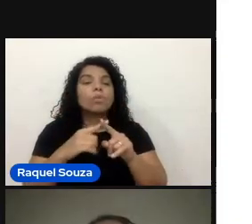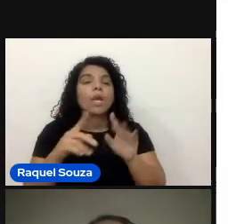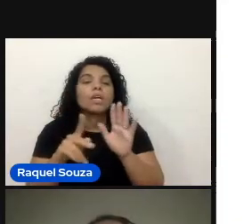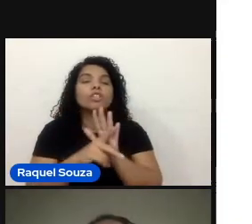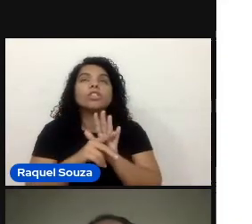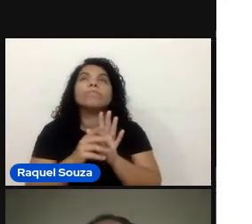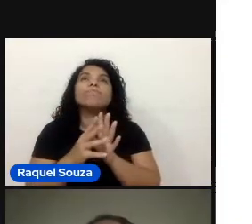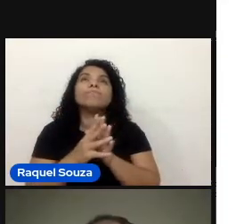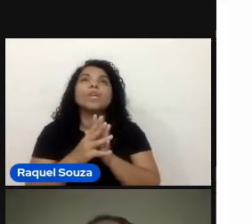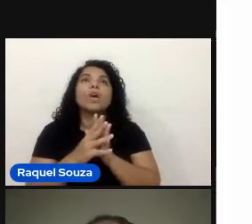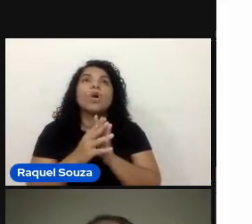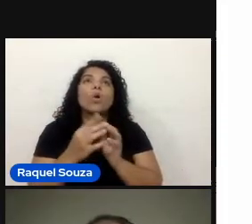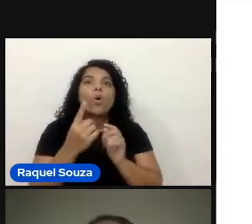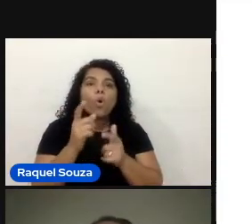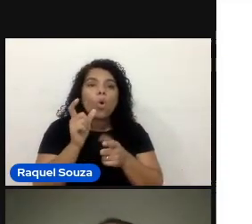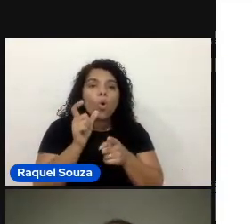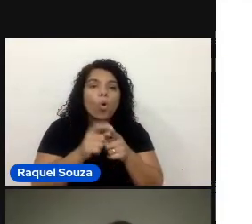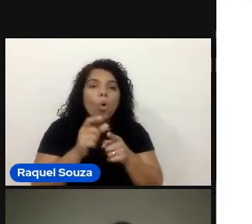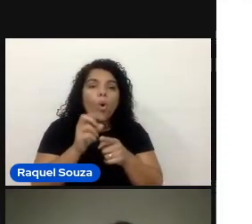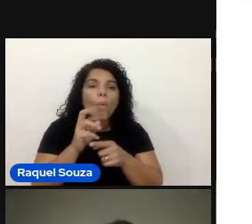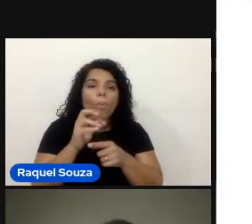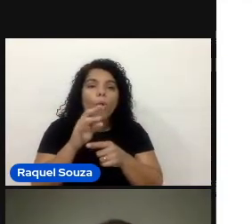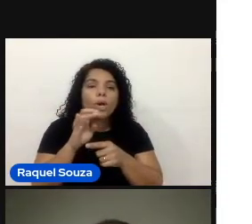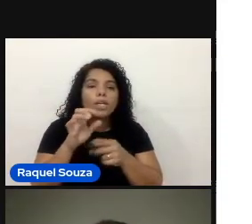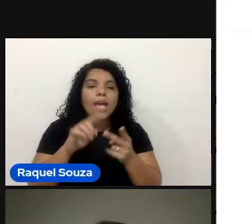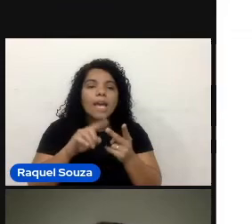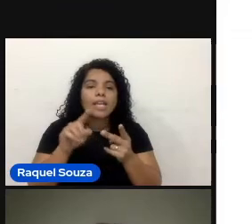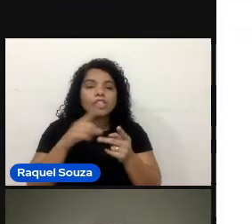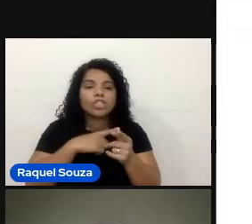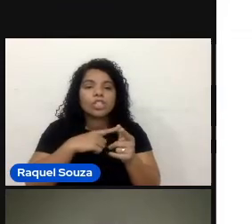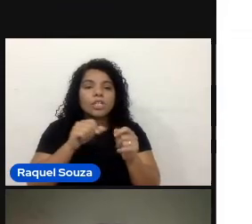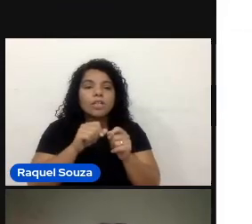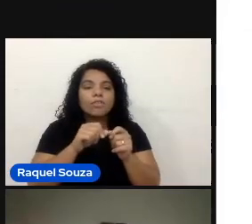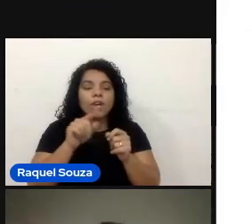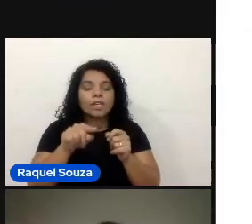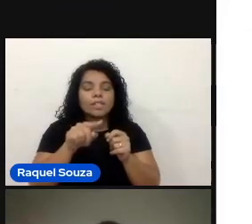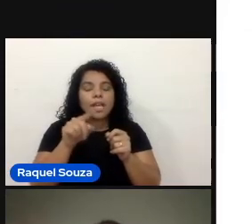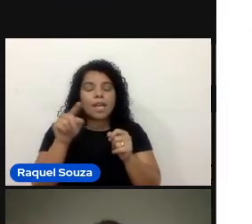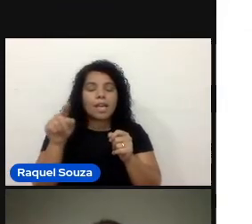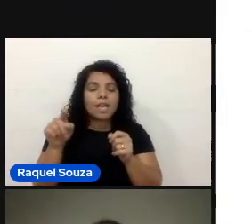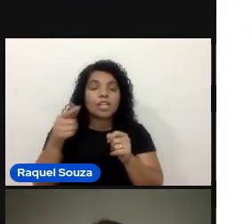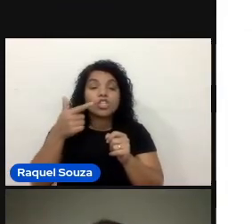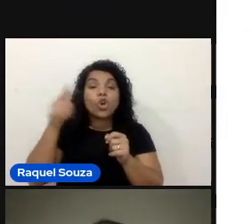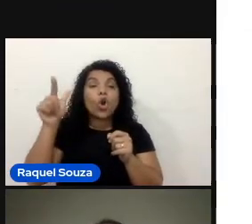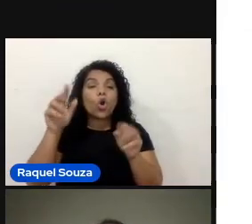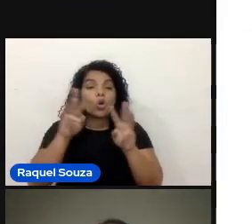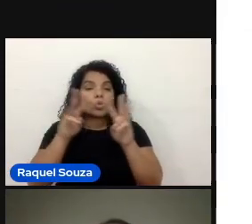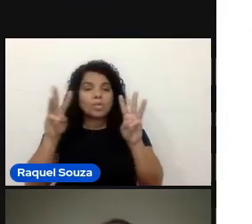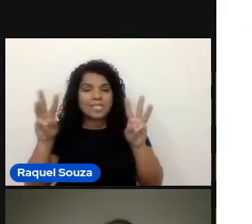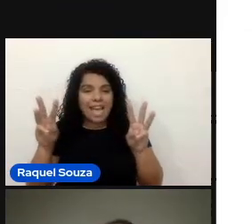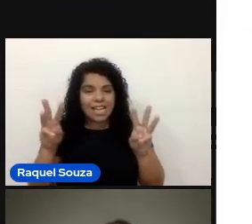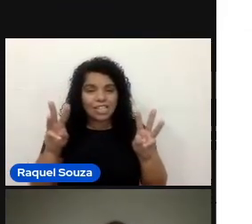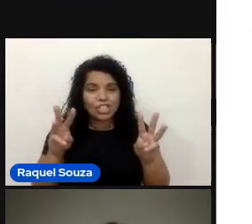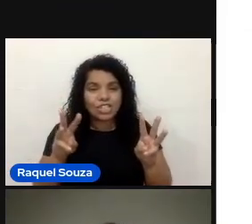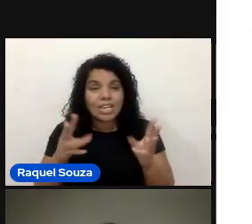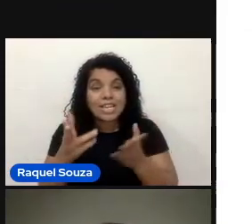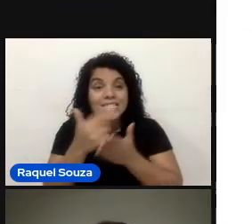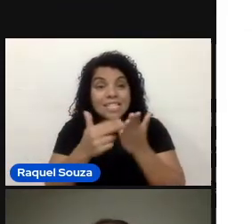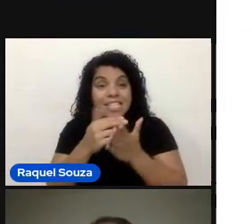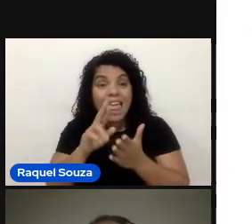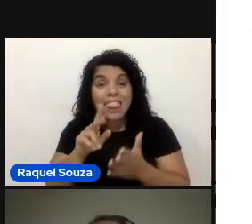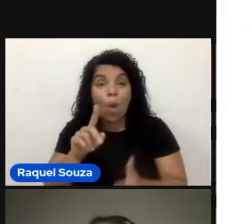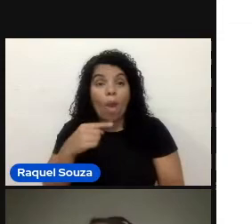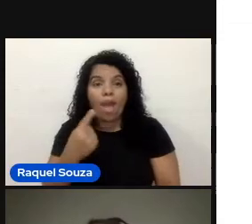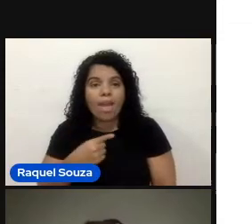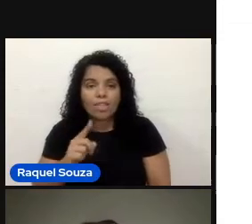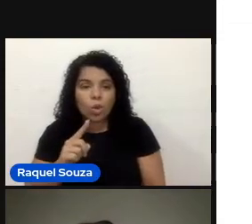um componente que tem nas páginas que é third party, é de um outro site. O design não é nosso. Então, se esse